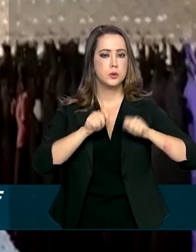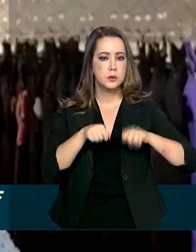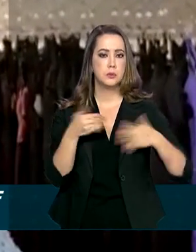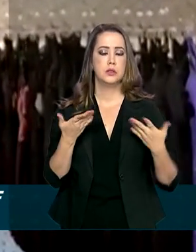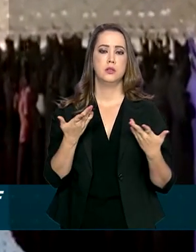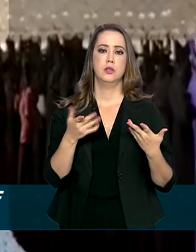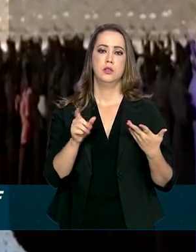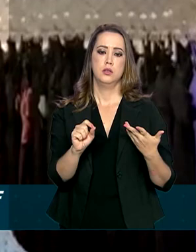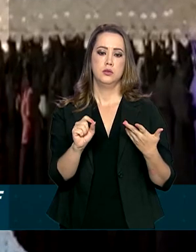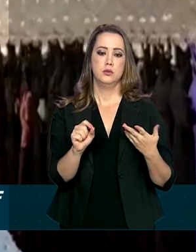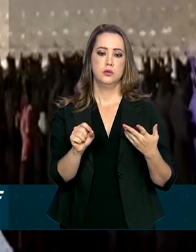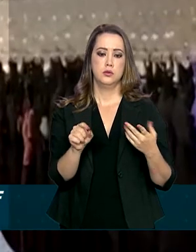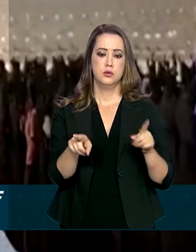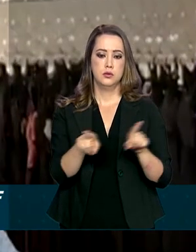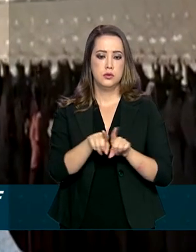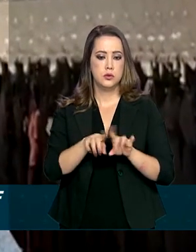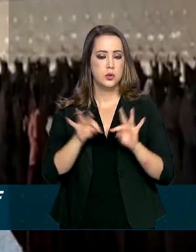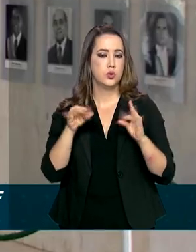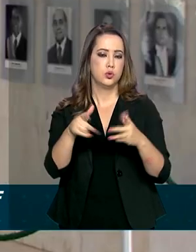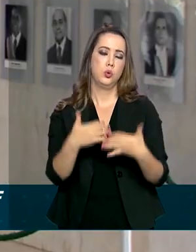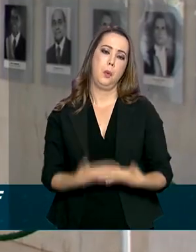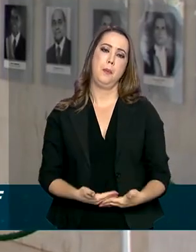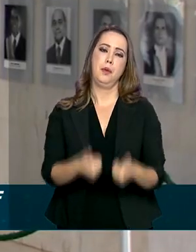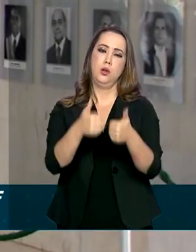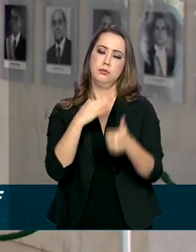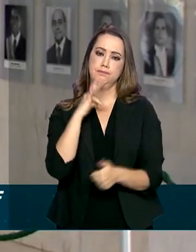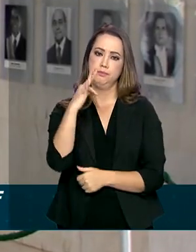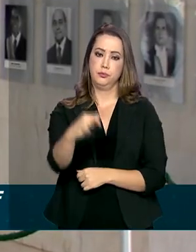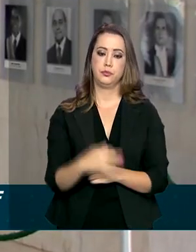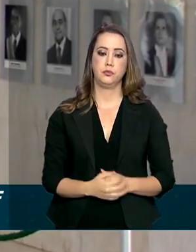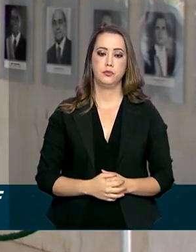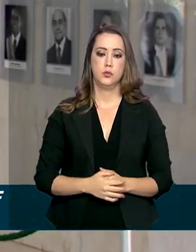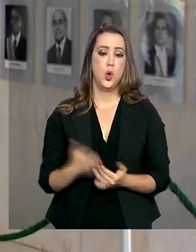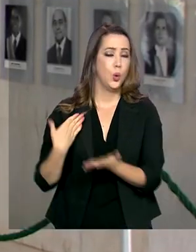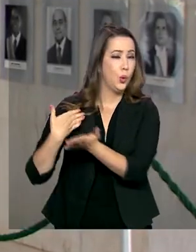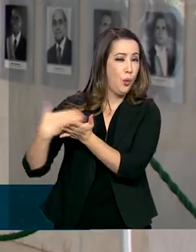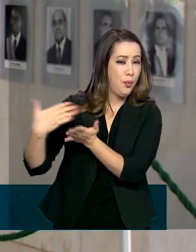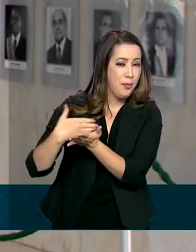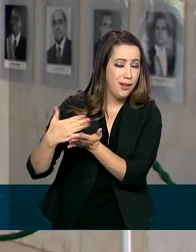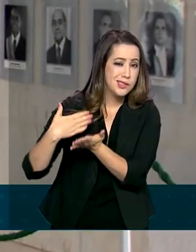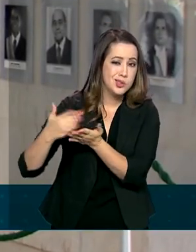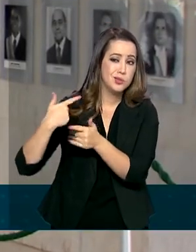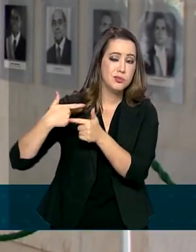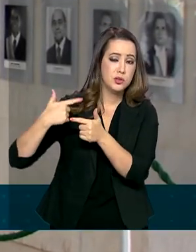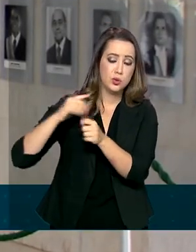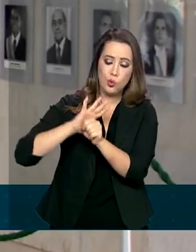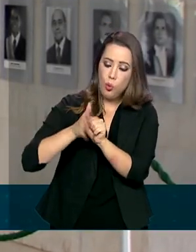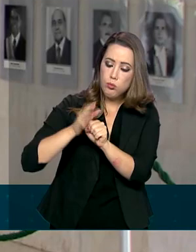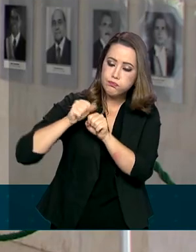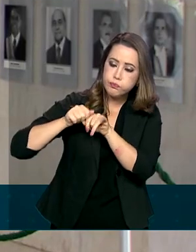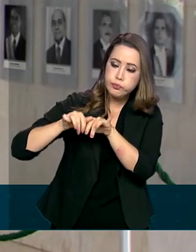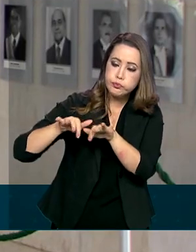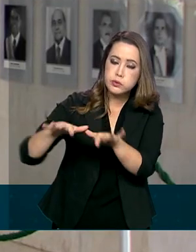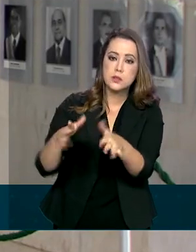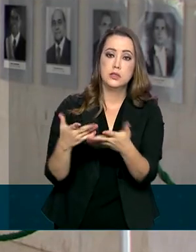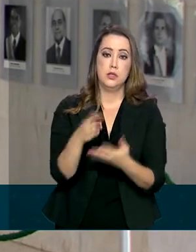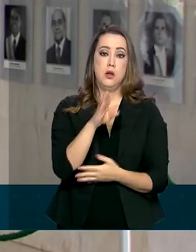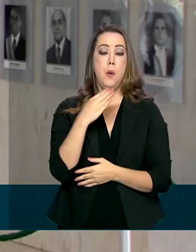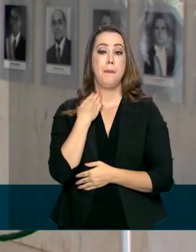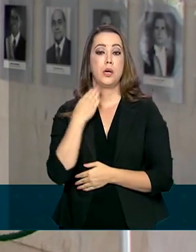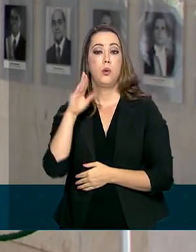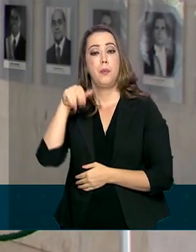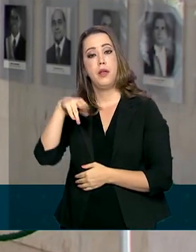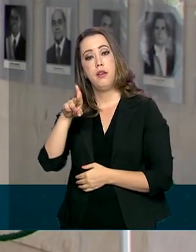de que tudo vai melhorar. Desde o início da pandemia, o BNDES já mobilizou direta e